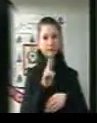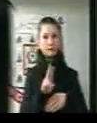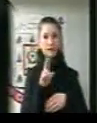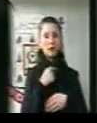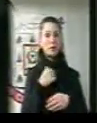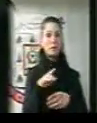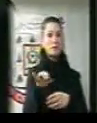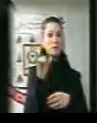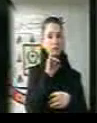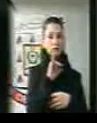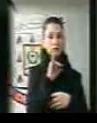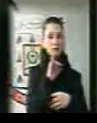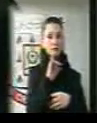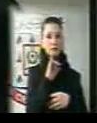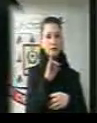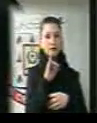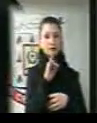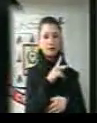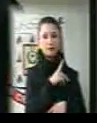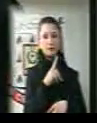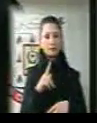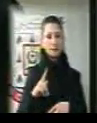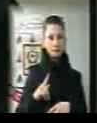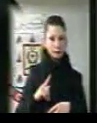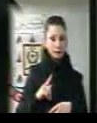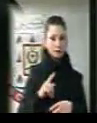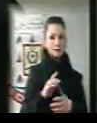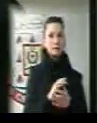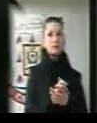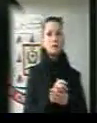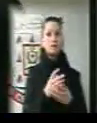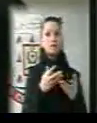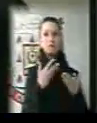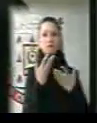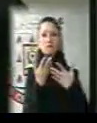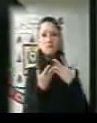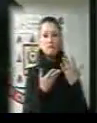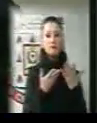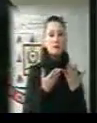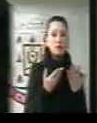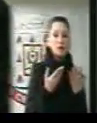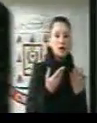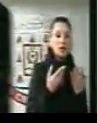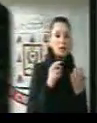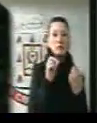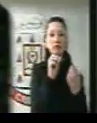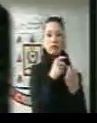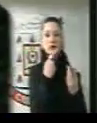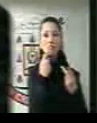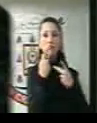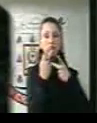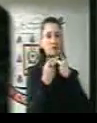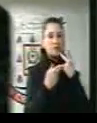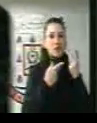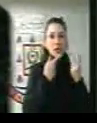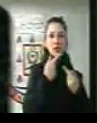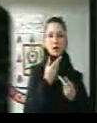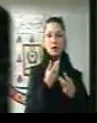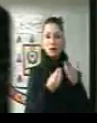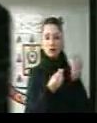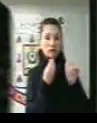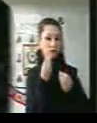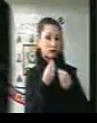passou, presidente Vanderlei Agostini, algumas considerações que ele faria hoje aqui na